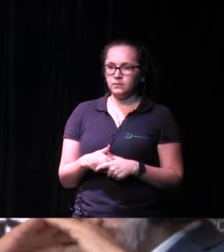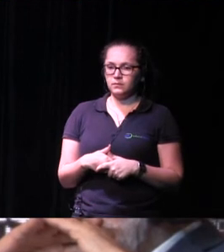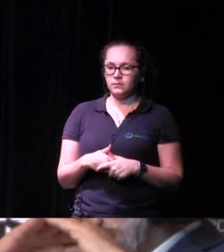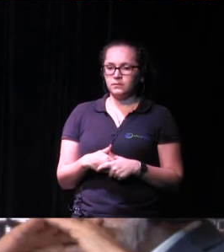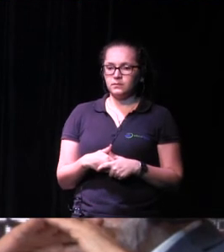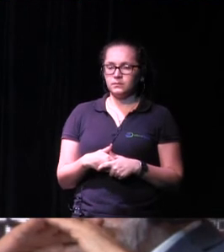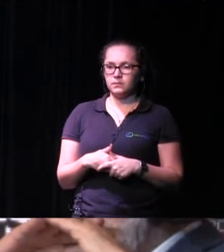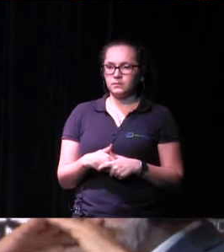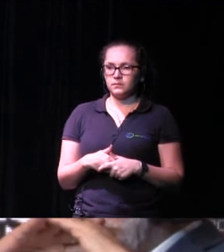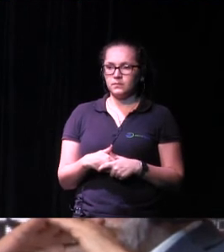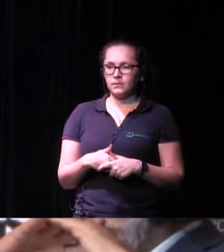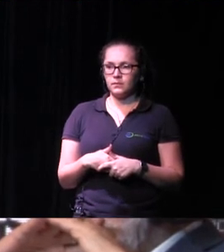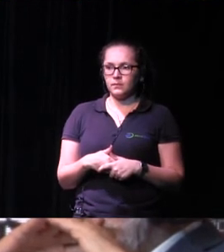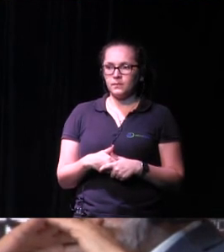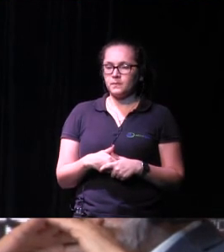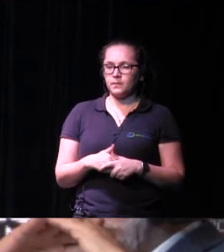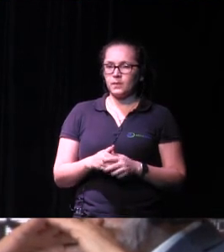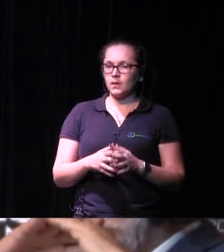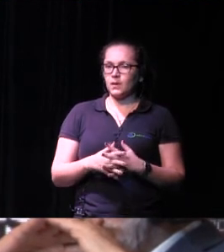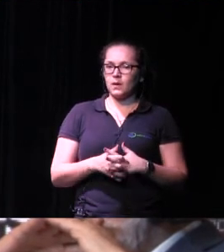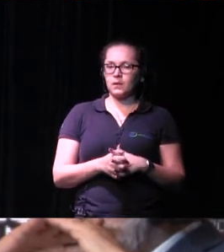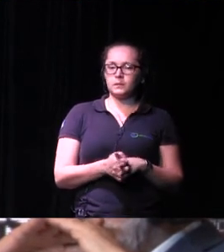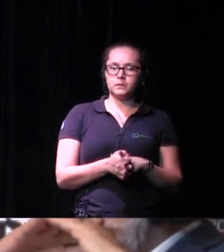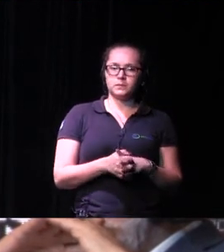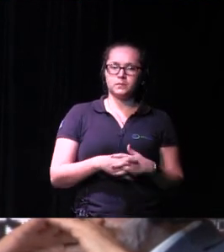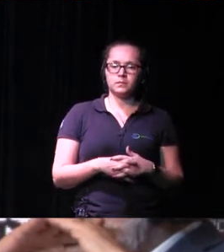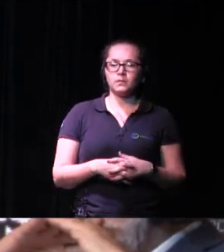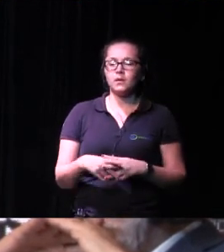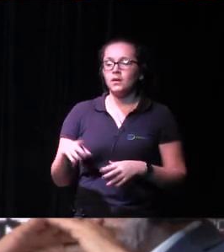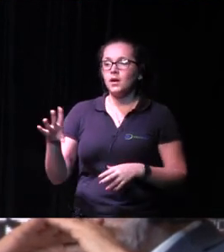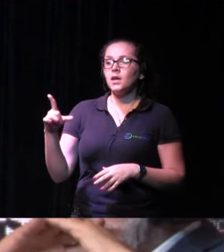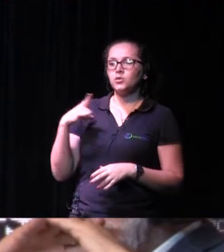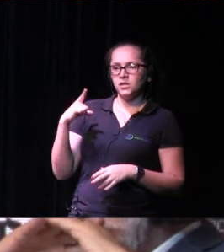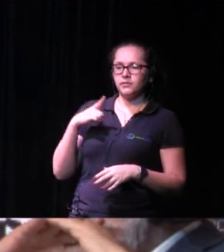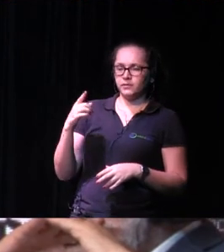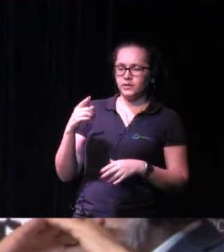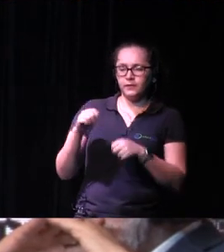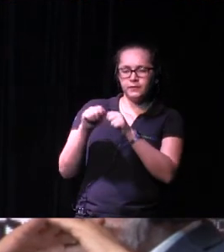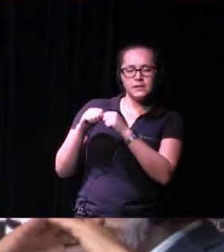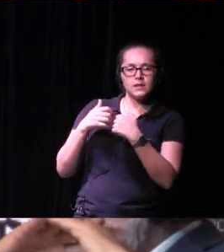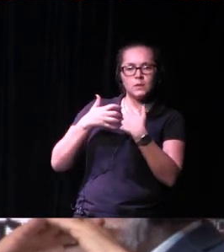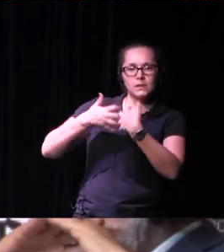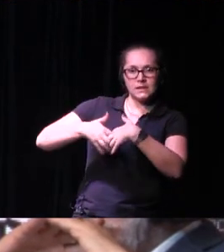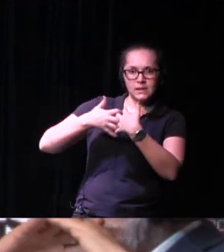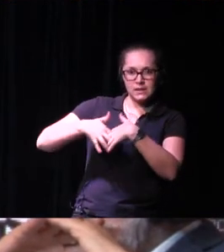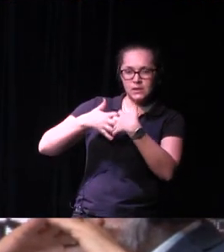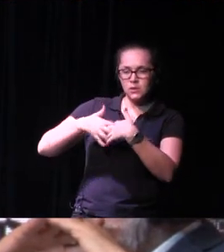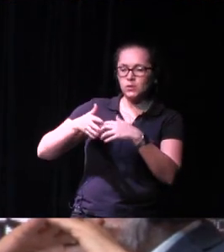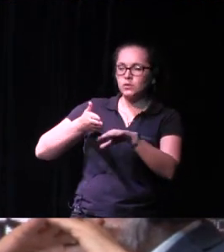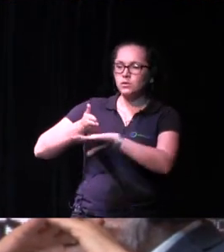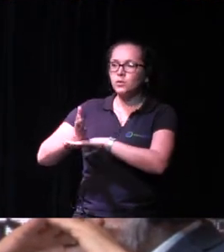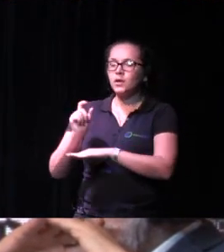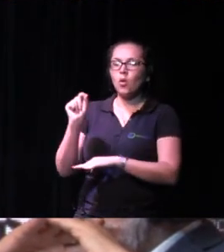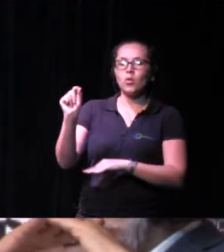Eu tive que fazer esse exercício que é tão difícil que é assumir um